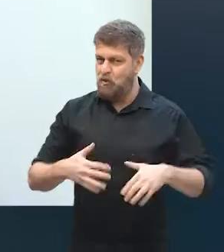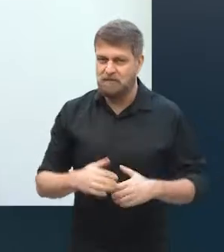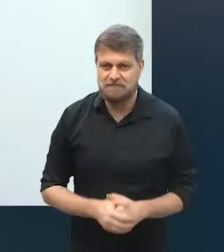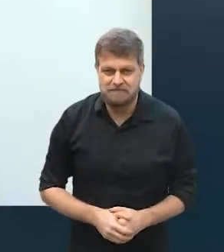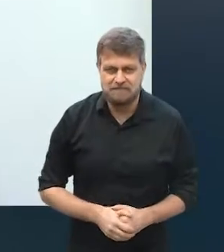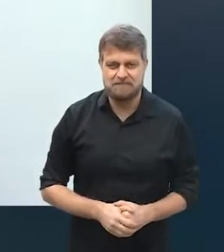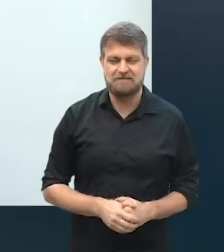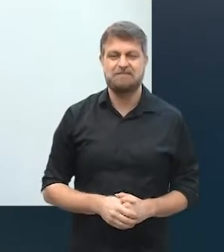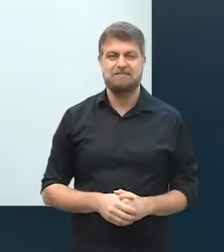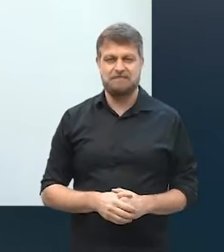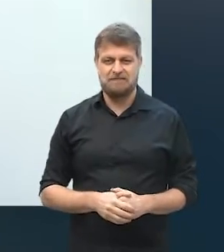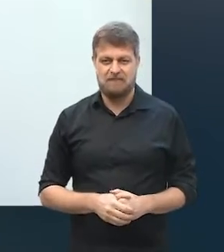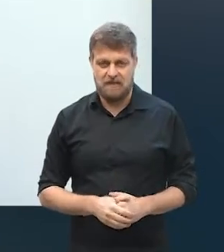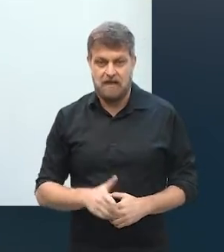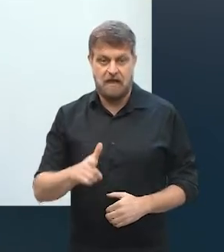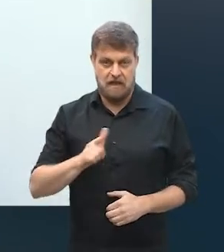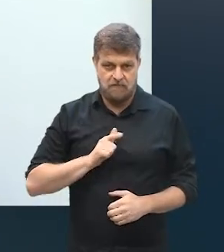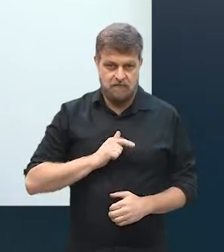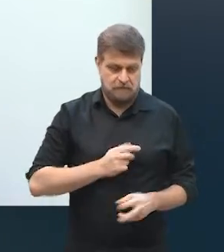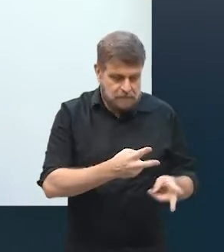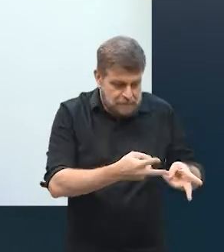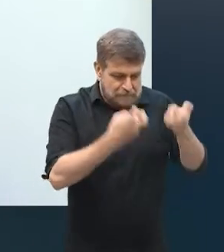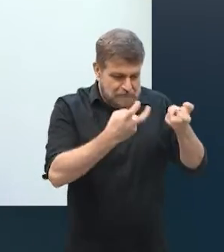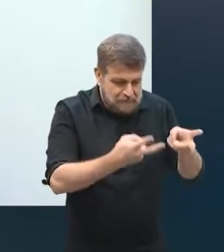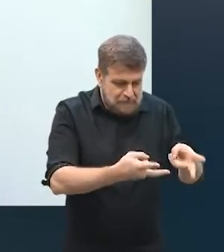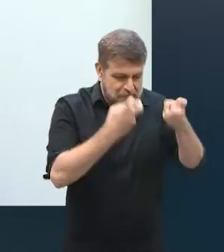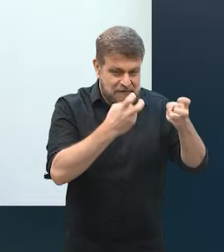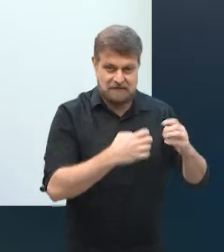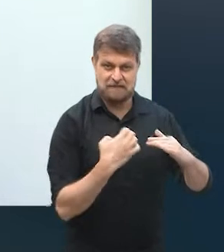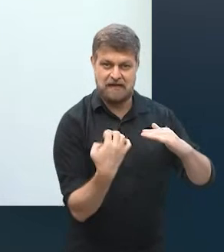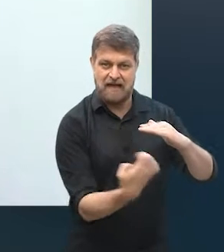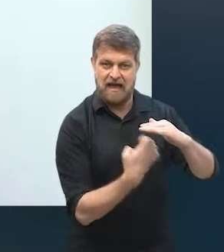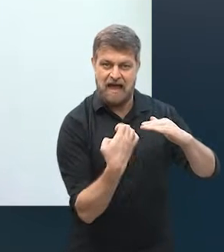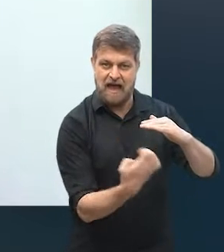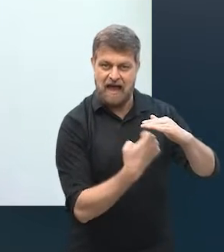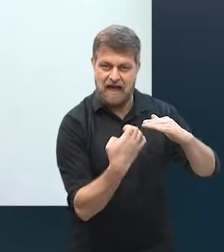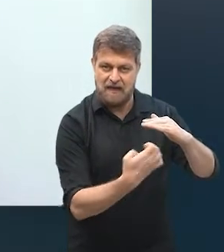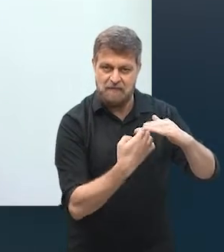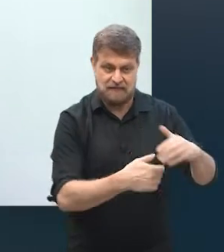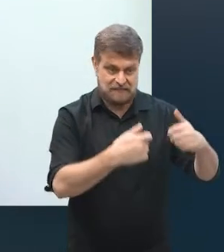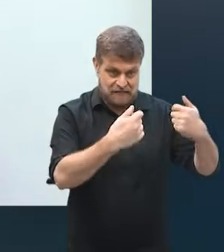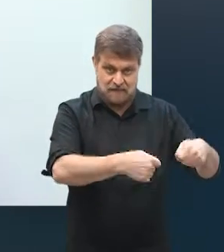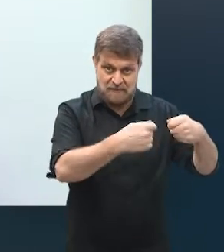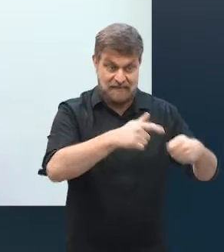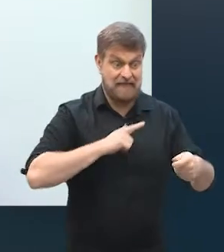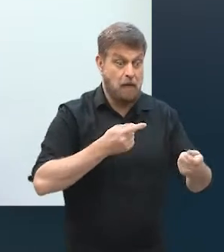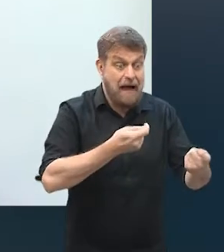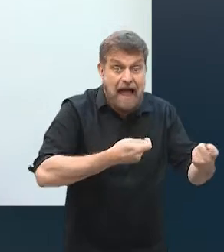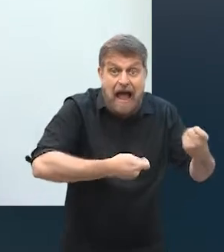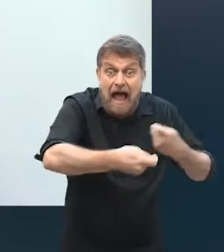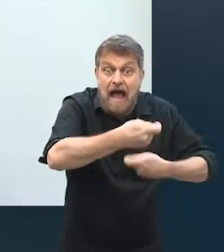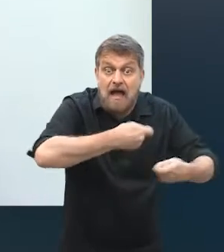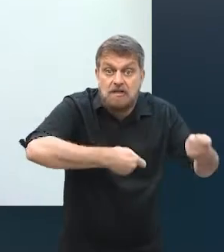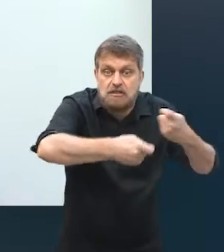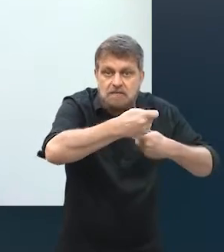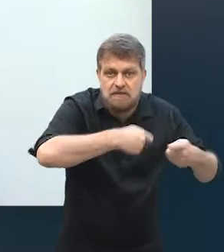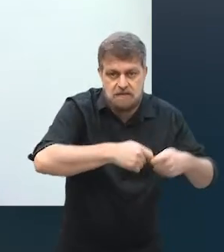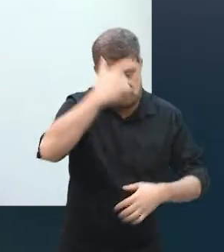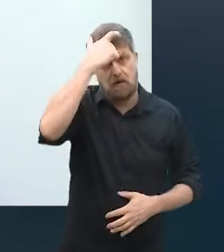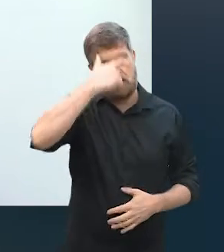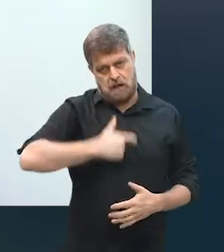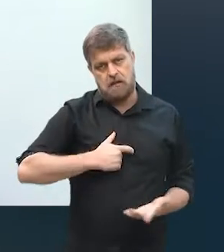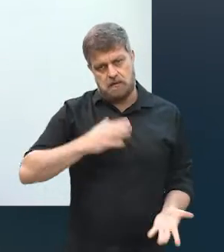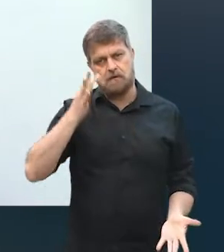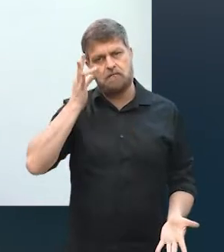e aí você vai achando funções, né? Porque a empresa necessita realmente de uma administração, além das